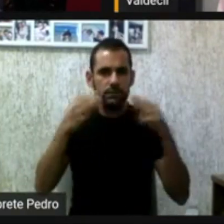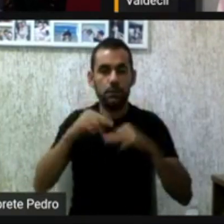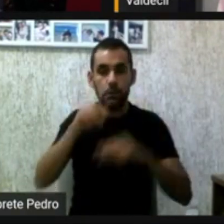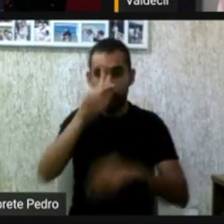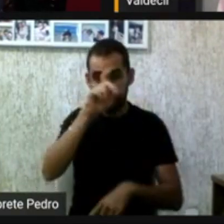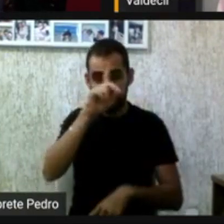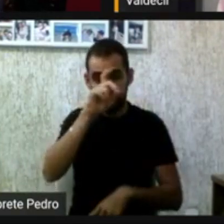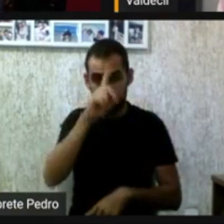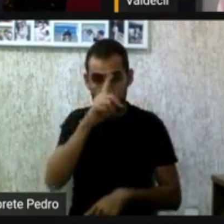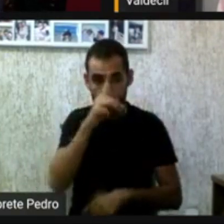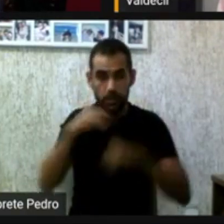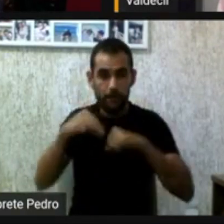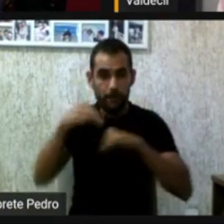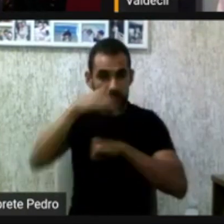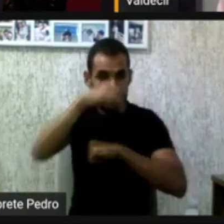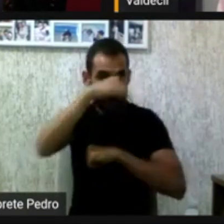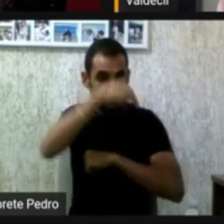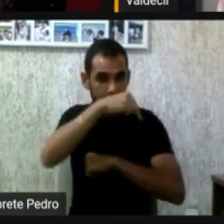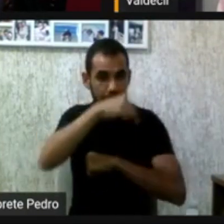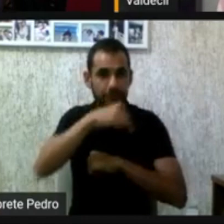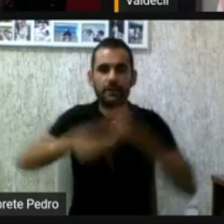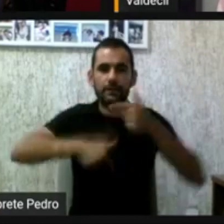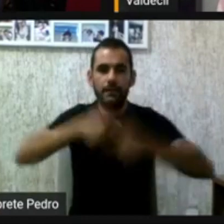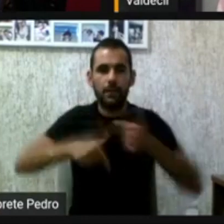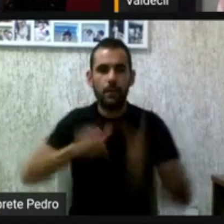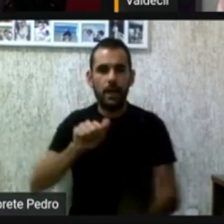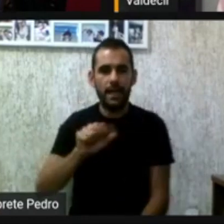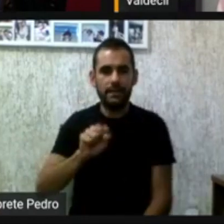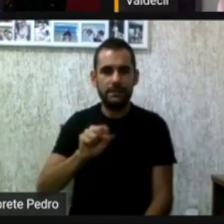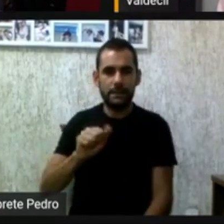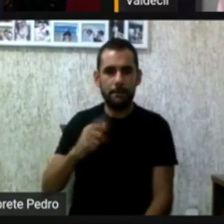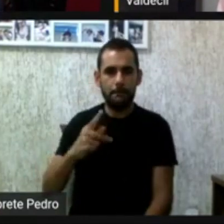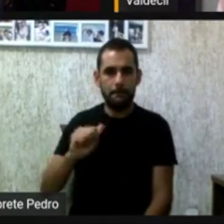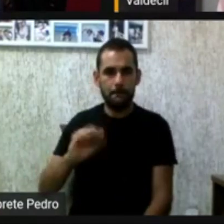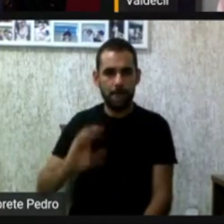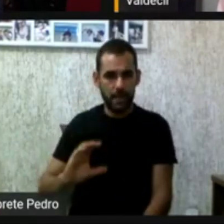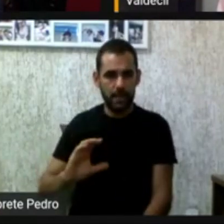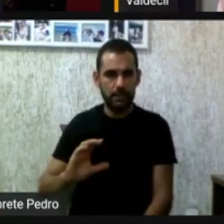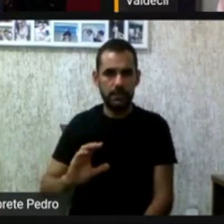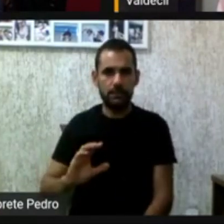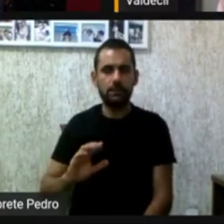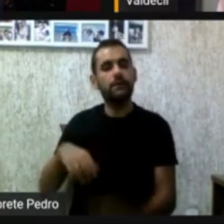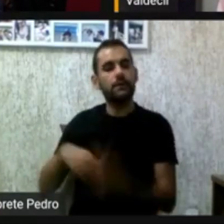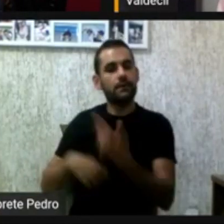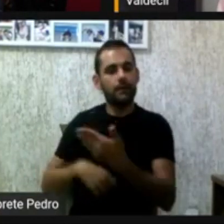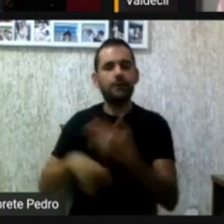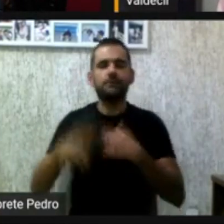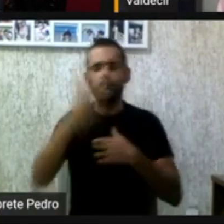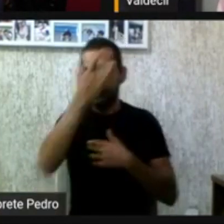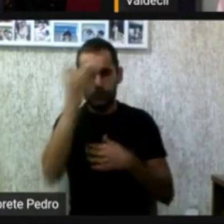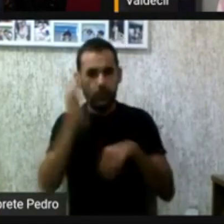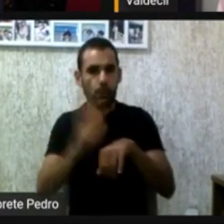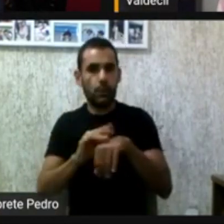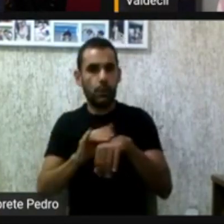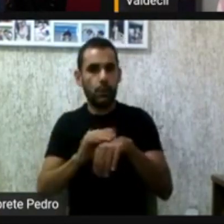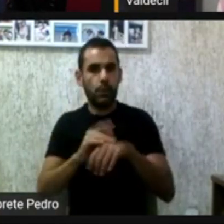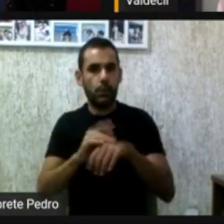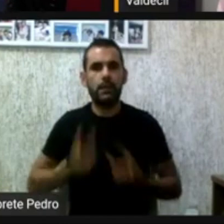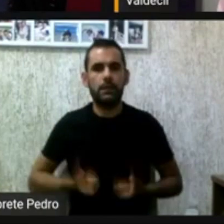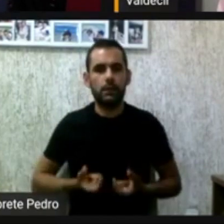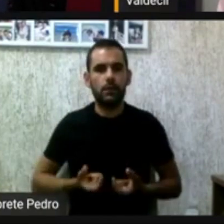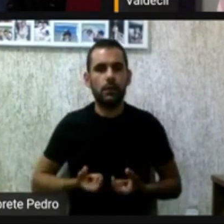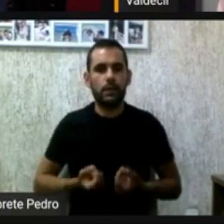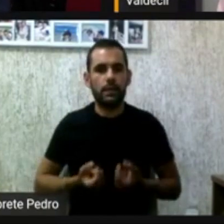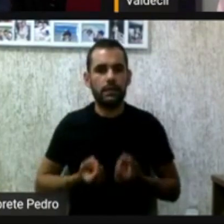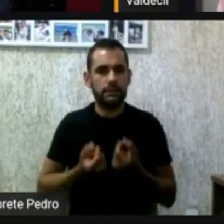2006 atuou na ASAPAC, Associação de Amparo a Pacientes com Câncer, que é referência no atendimento aí ao paciente